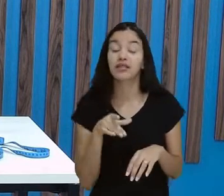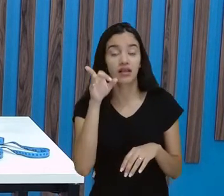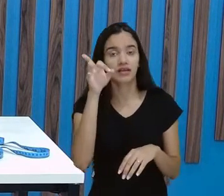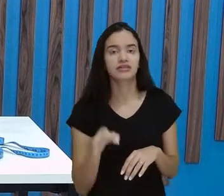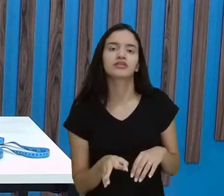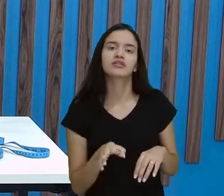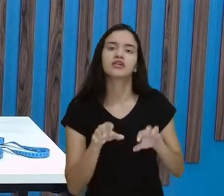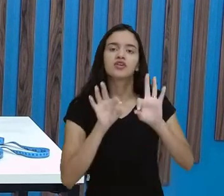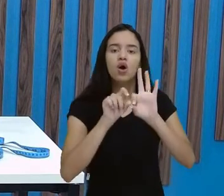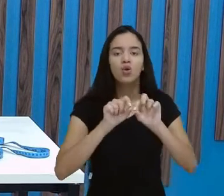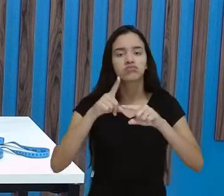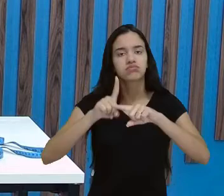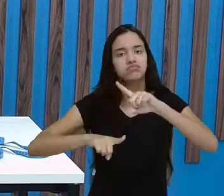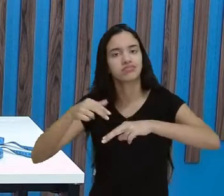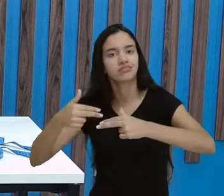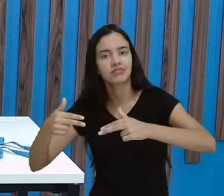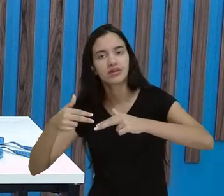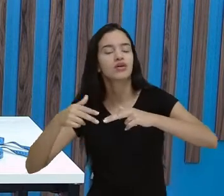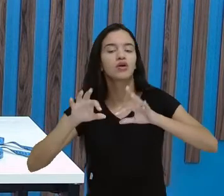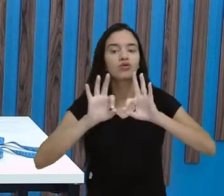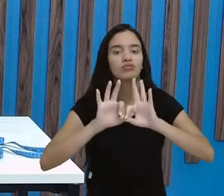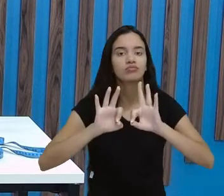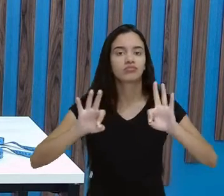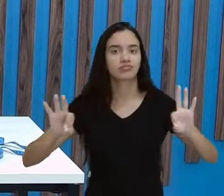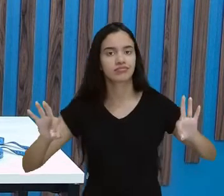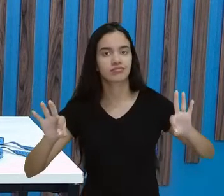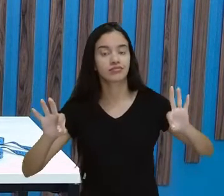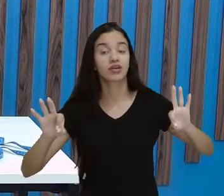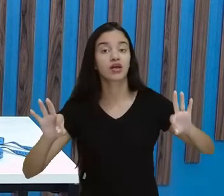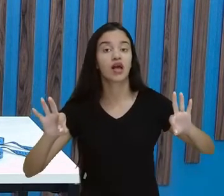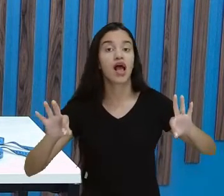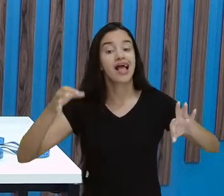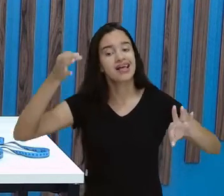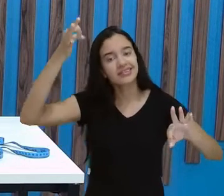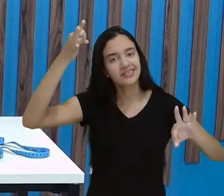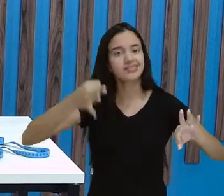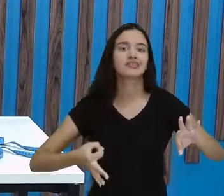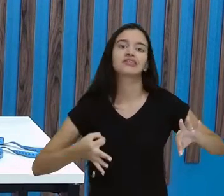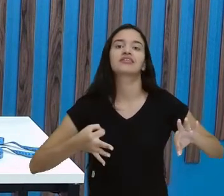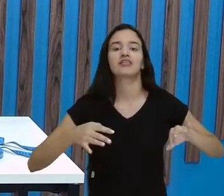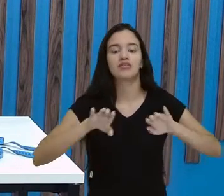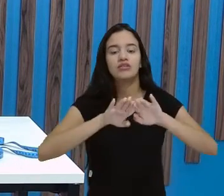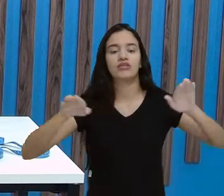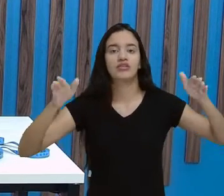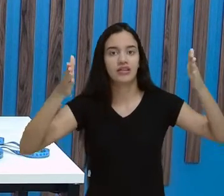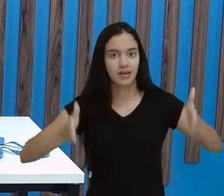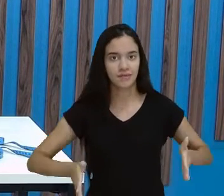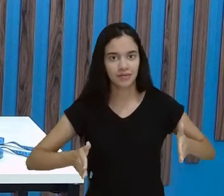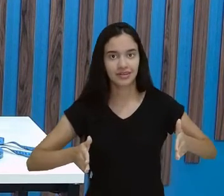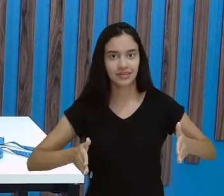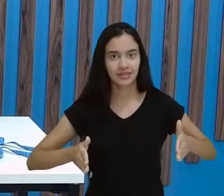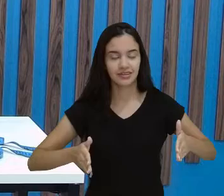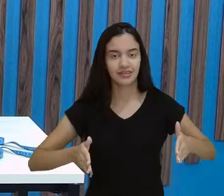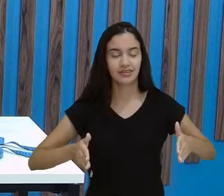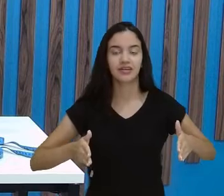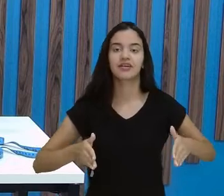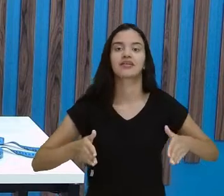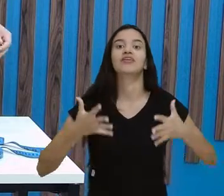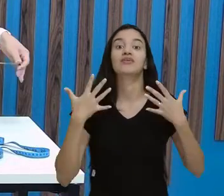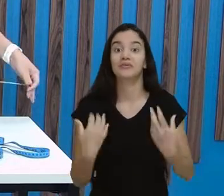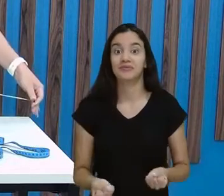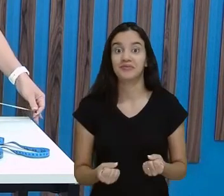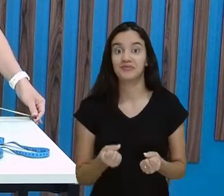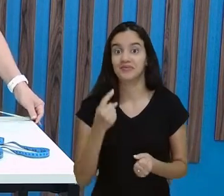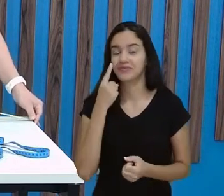instrumento de medida, né? Que vai me dar aqui o tamanho exato dessa mesa, né? O tamanho padrão dela aqui. Vamos